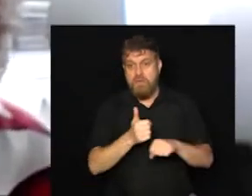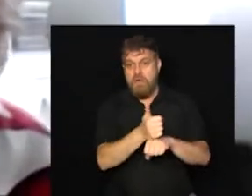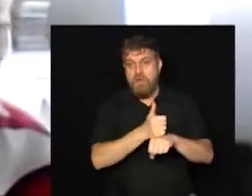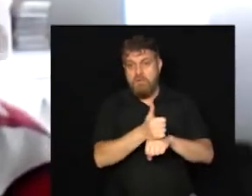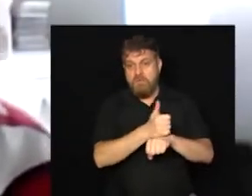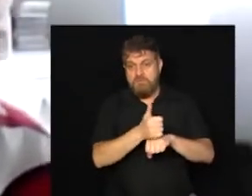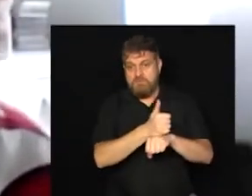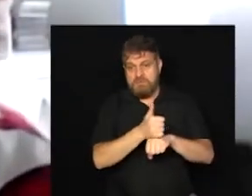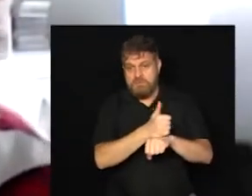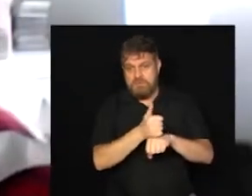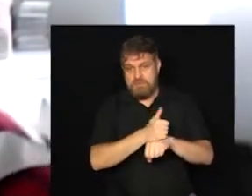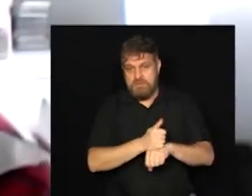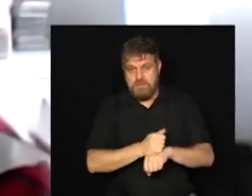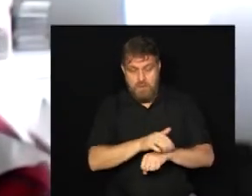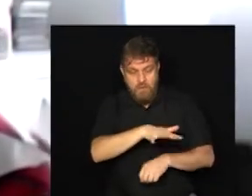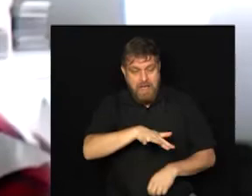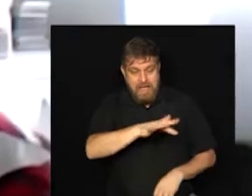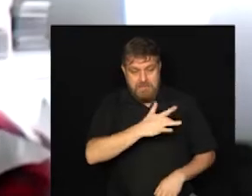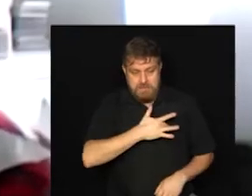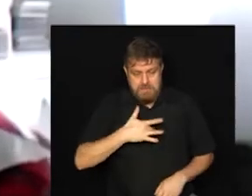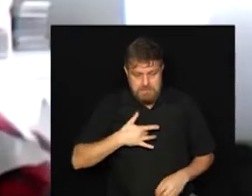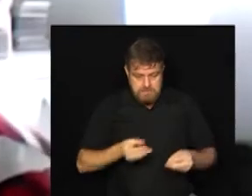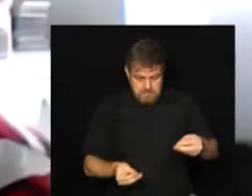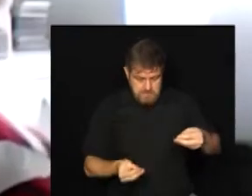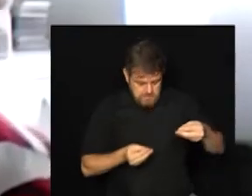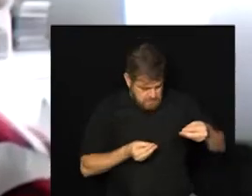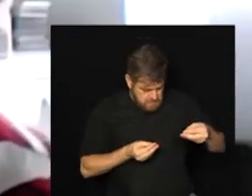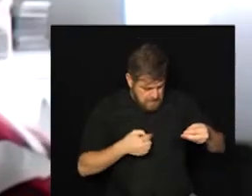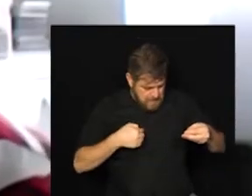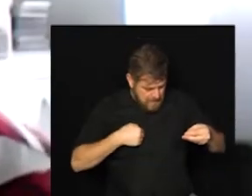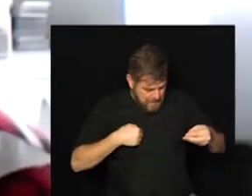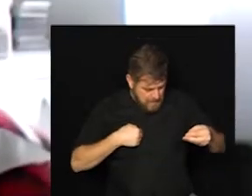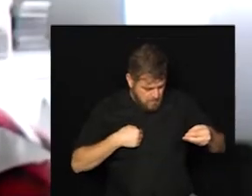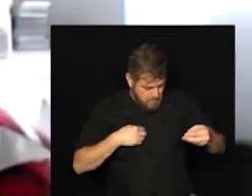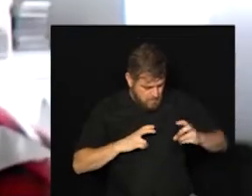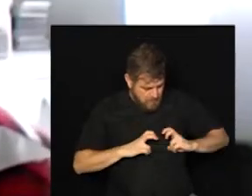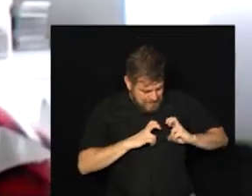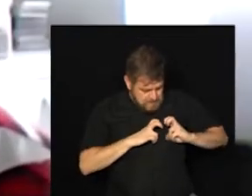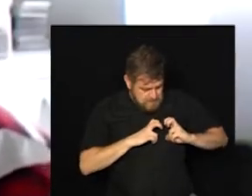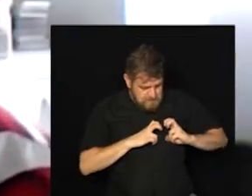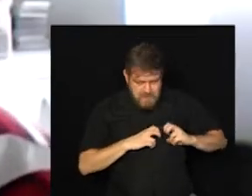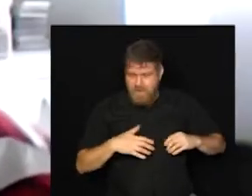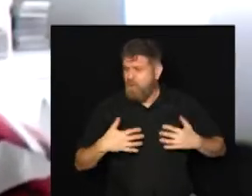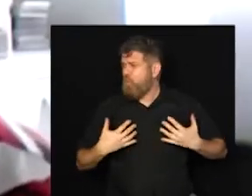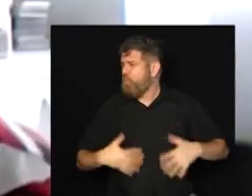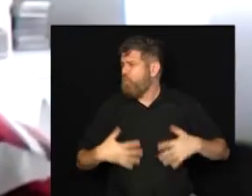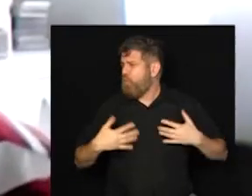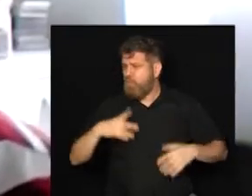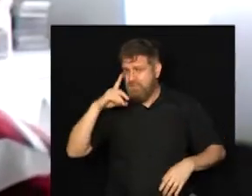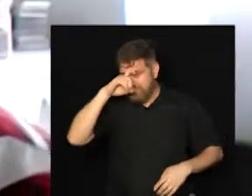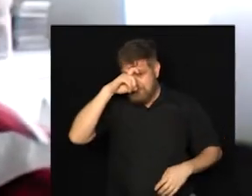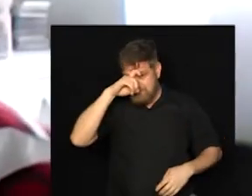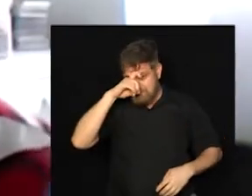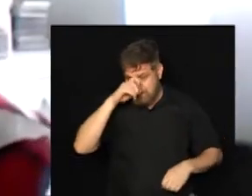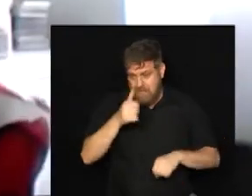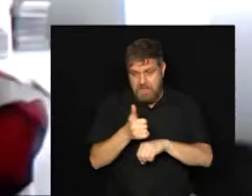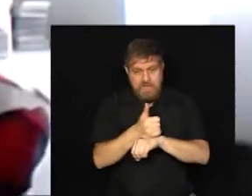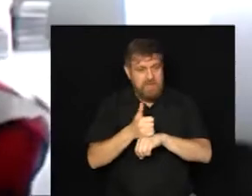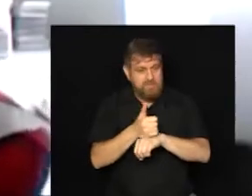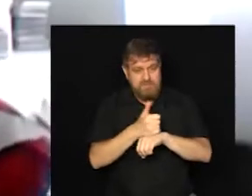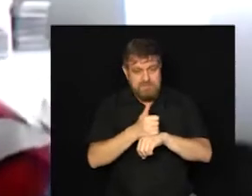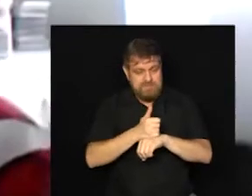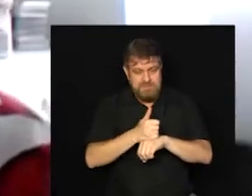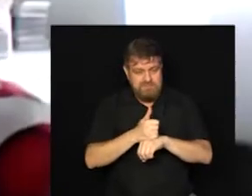área de saúde, a hora que eu tive o diagnóstico, para mim também foi muito difícil. Então, daí nós não somos médicas, nós